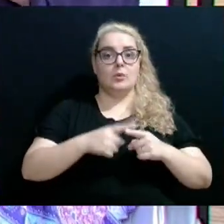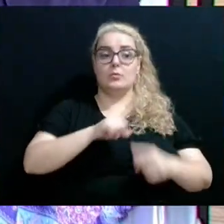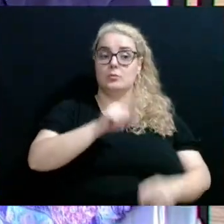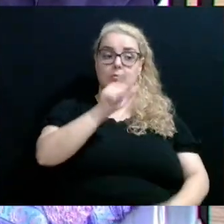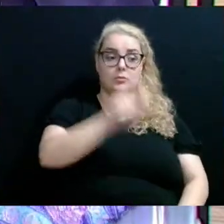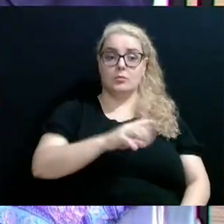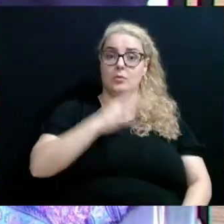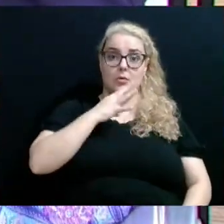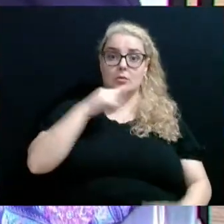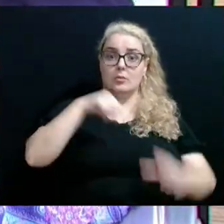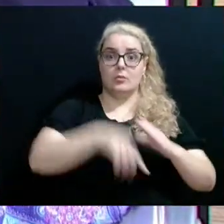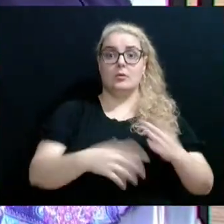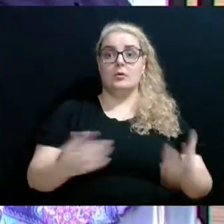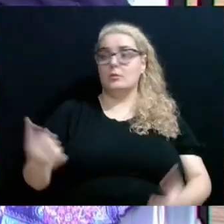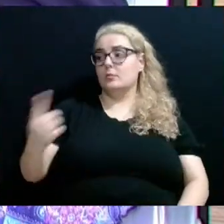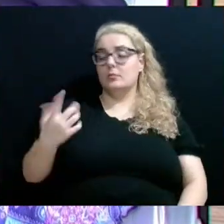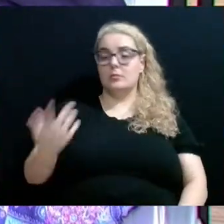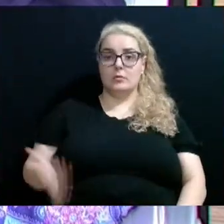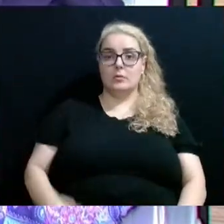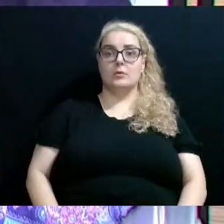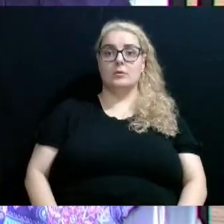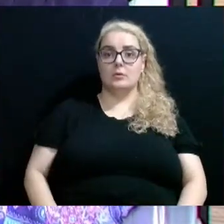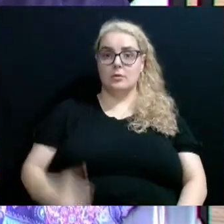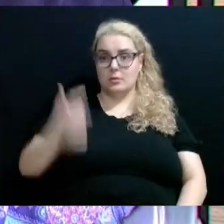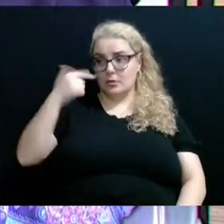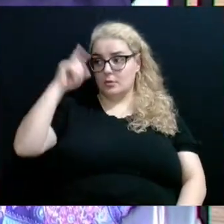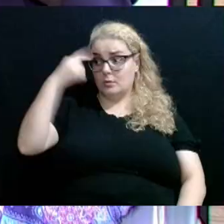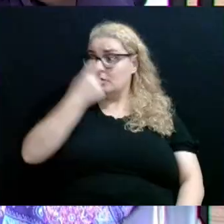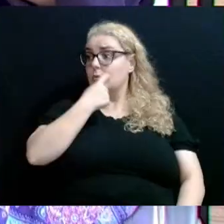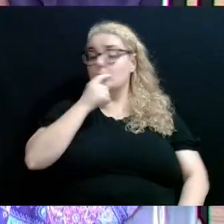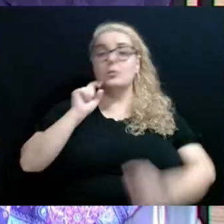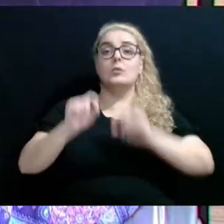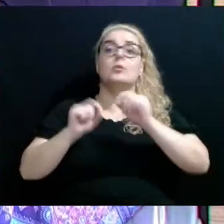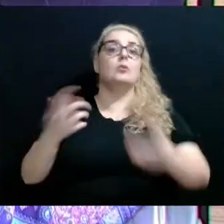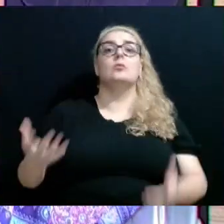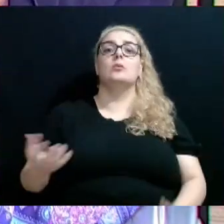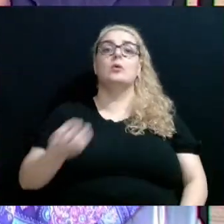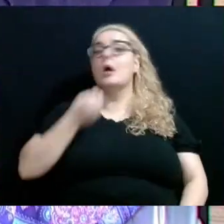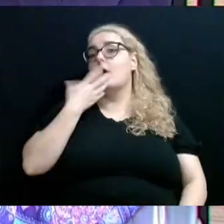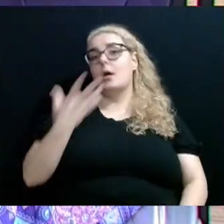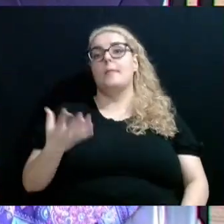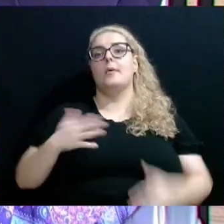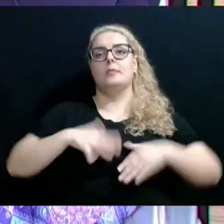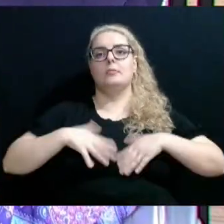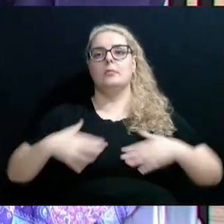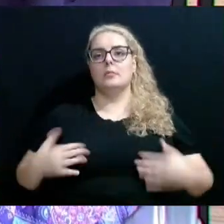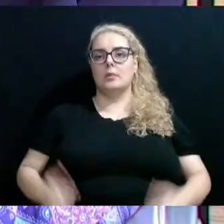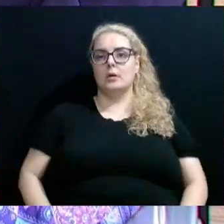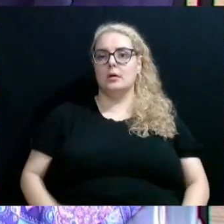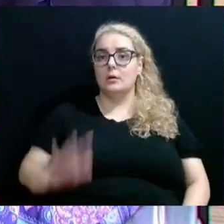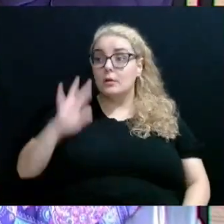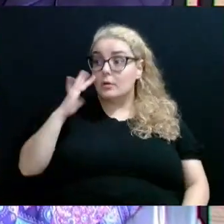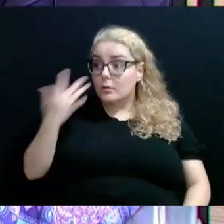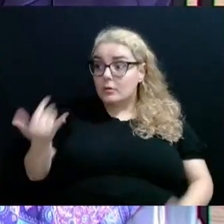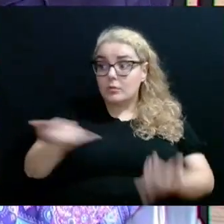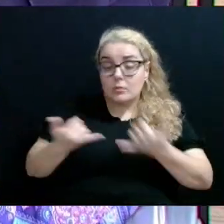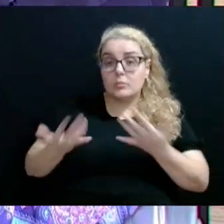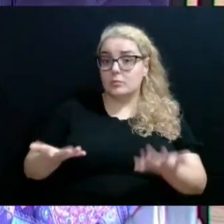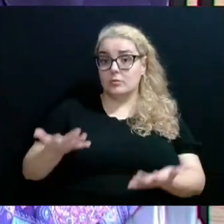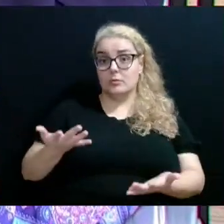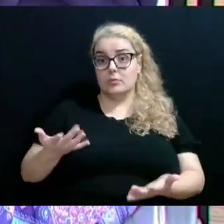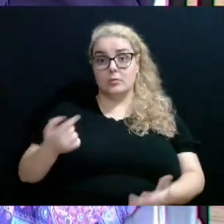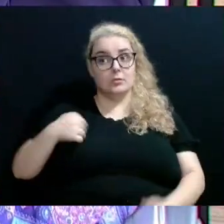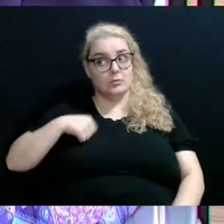assim, hoje, eu sou a Mirna e o que que é bom para eu relaxar? Eu falei assim, não sei, você que tem que me falar, não sou eu que vou te